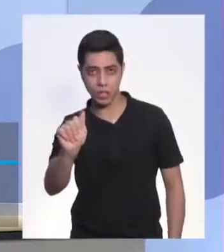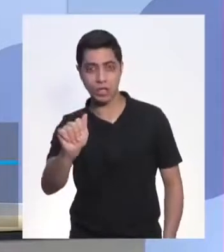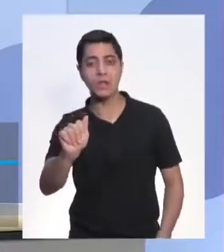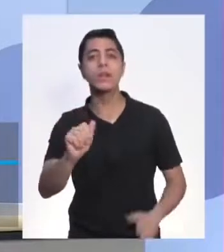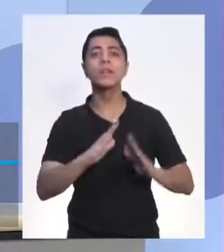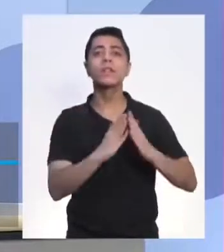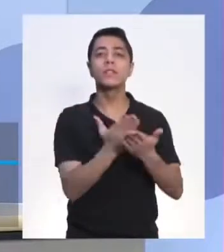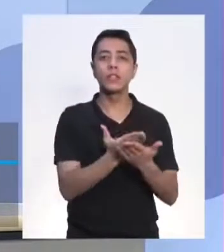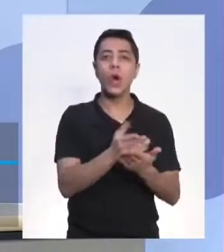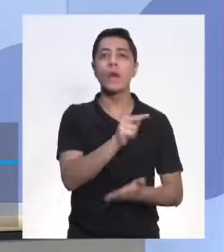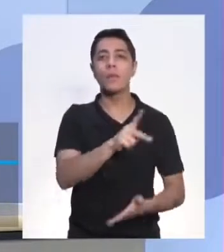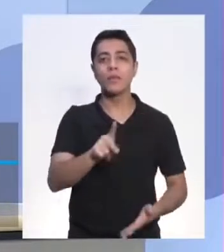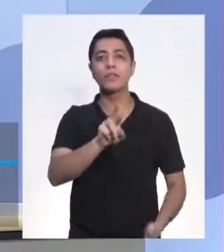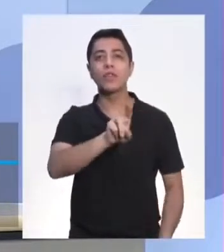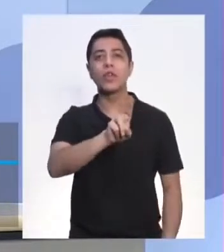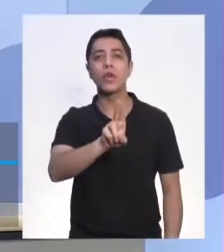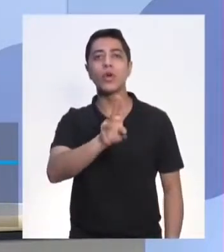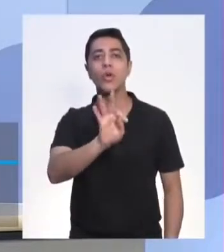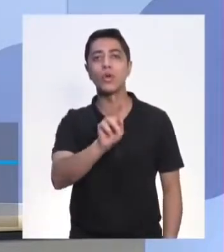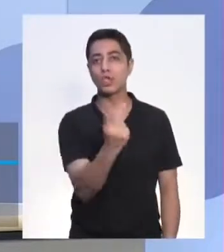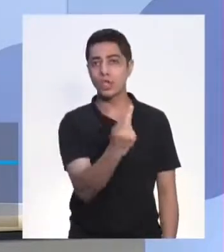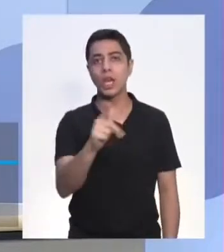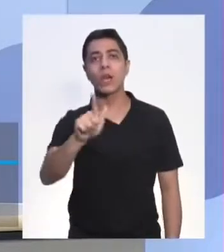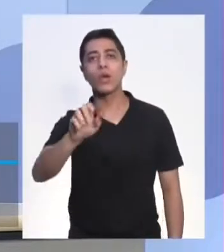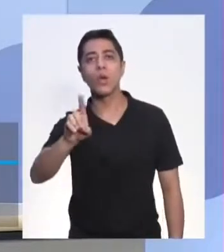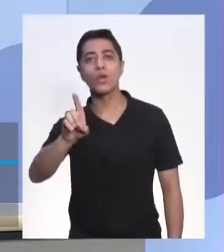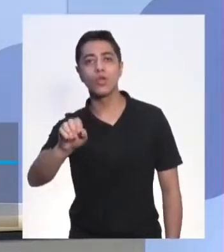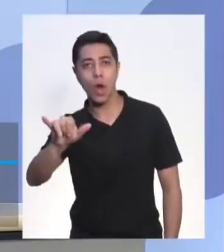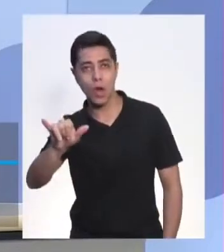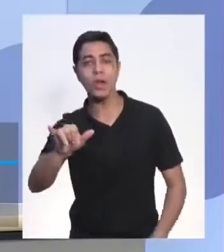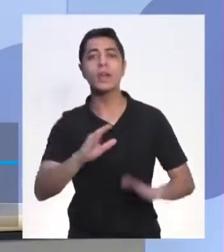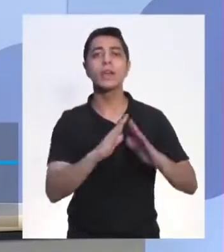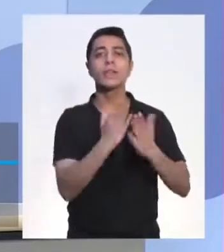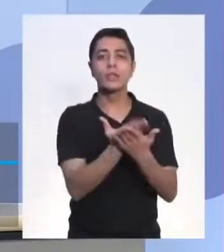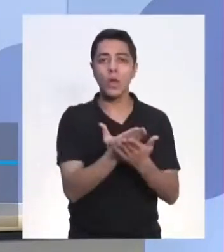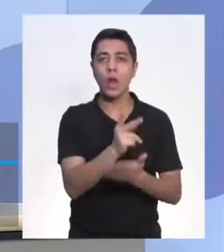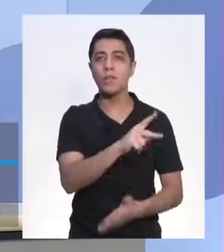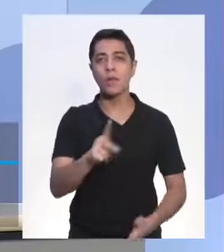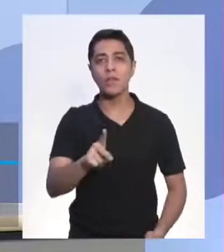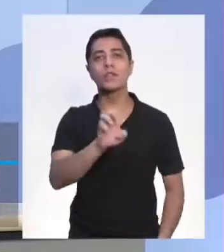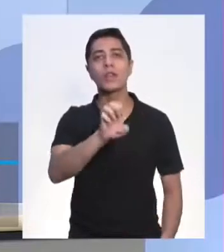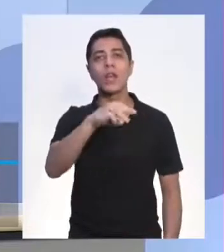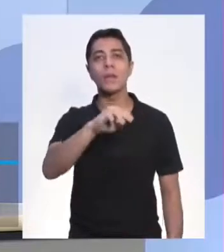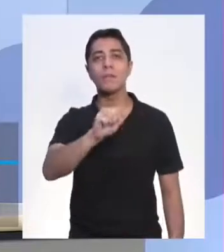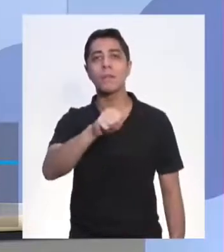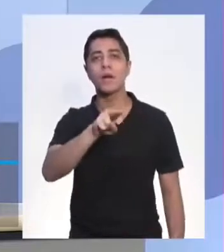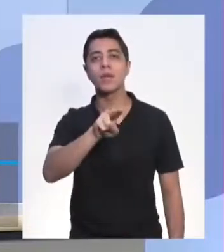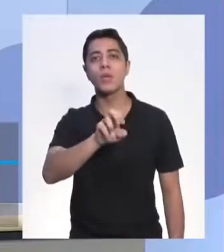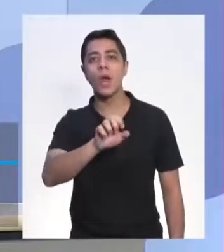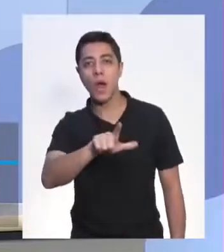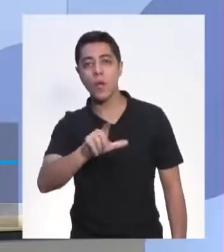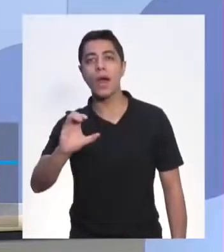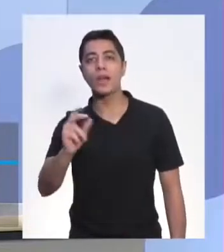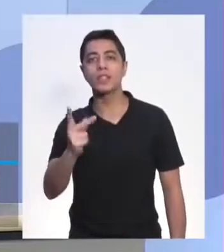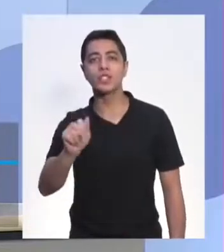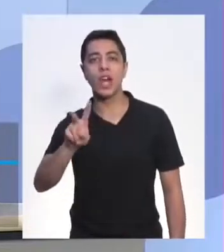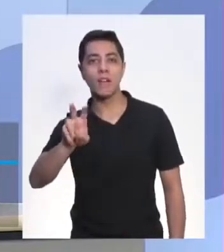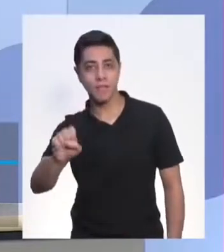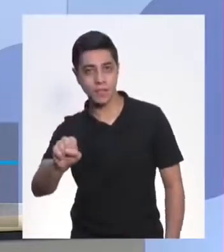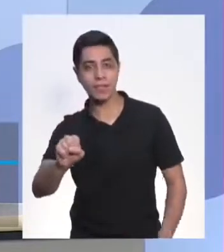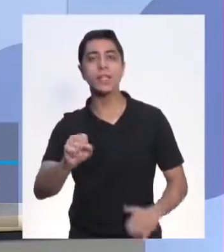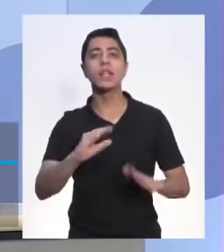Professor Ruth Mamed de Godoy, Escola Doutor Emanuel de José Chaves, Escola Professora Edina